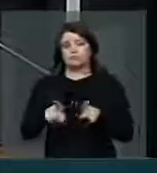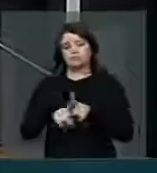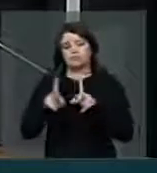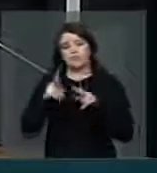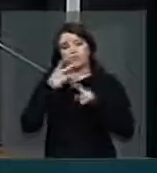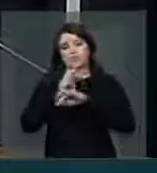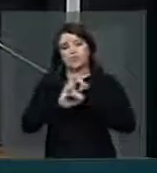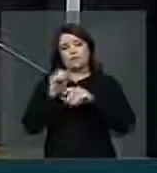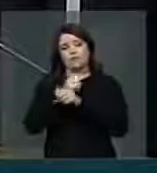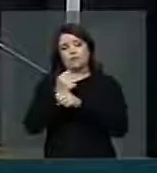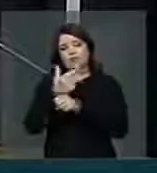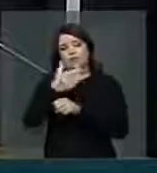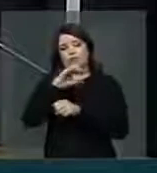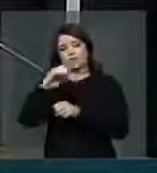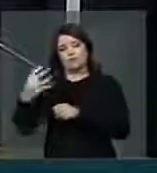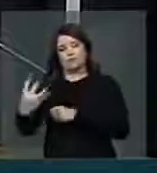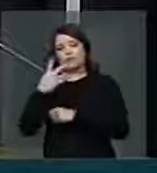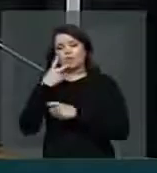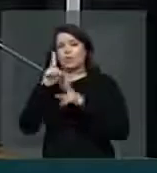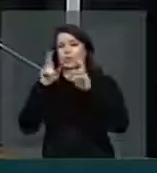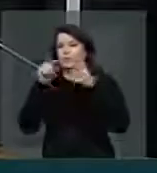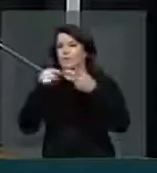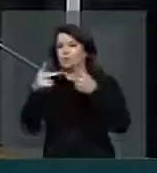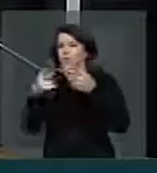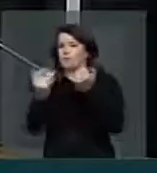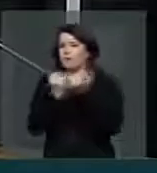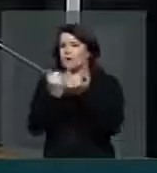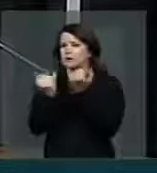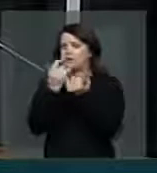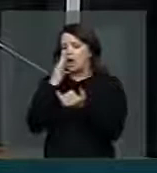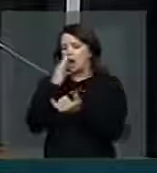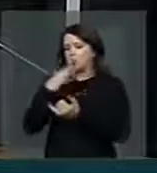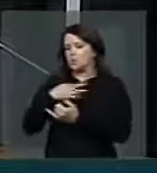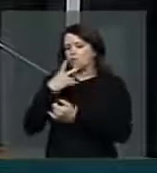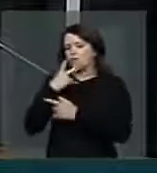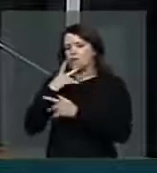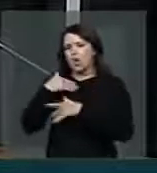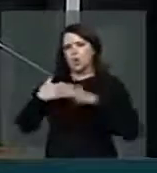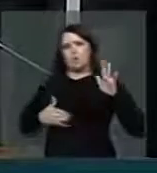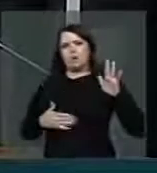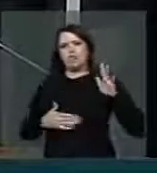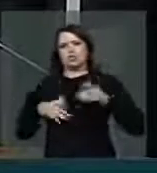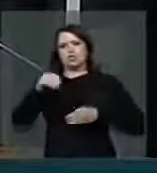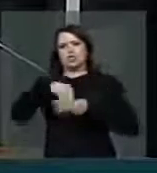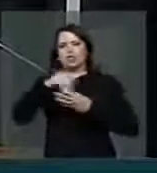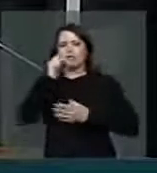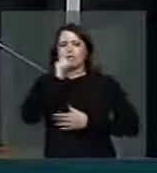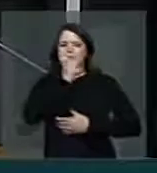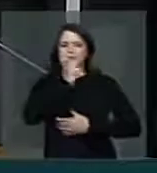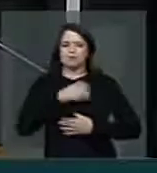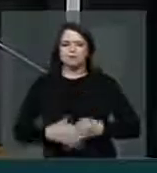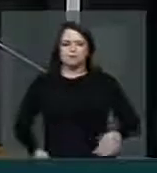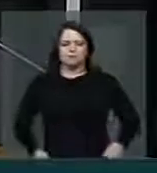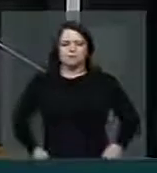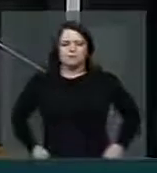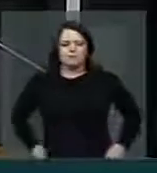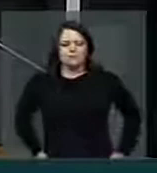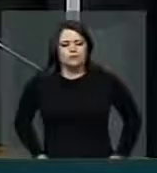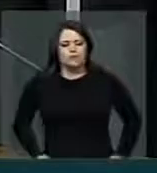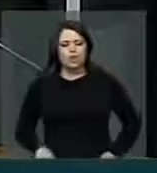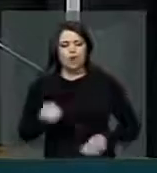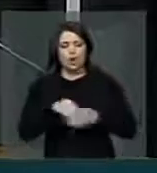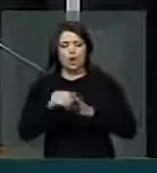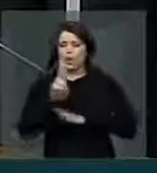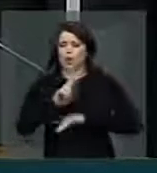que em 2004, matérias parecidas com essa, me acusaram de chefiar uma quadrilha lá no Amapá. E botou um monte de quadrilheiro